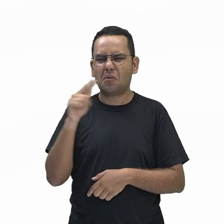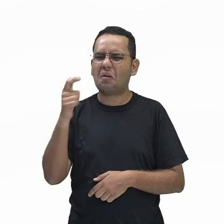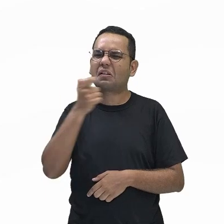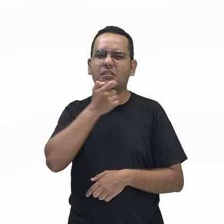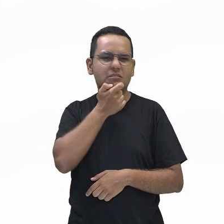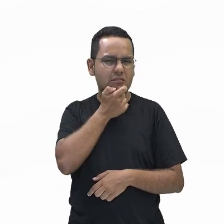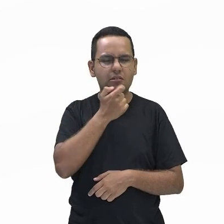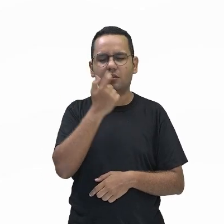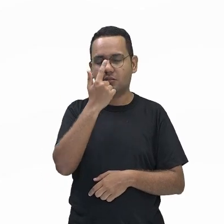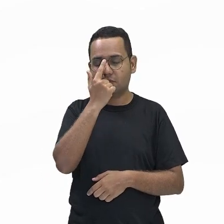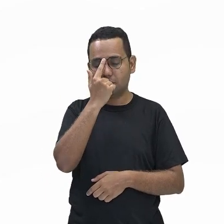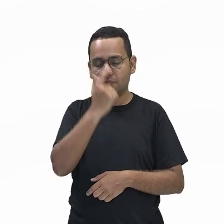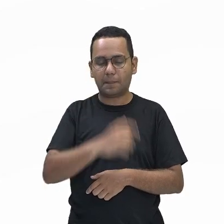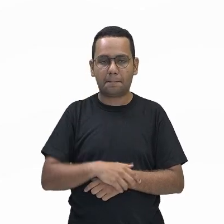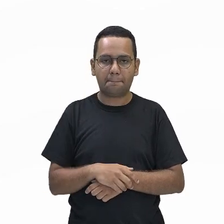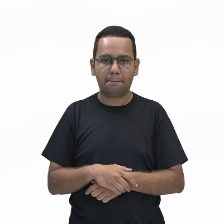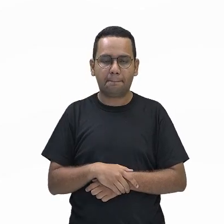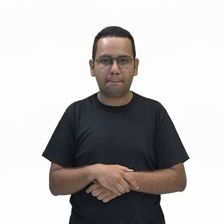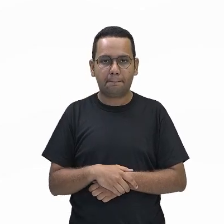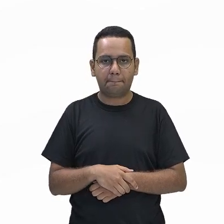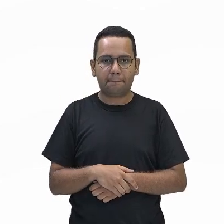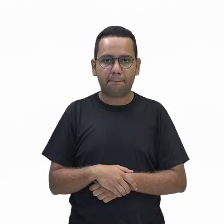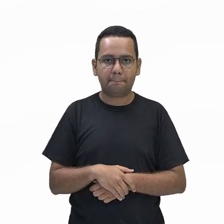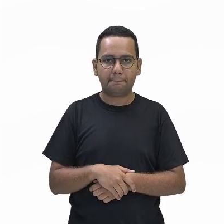Science. São revistas científicas que